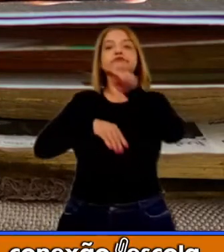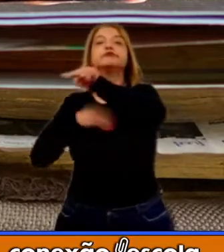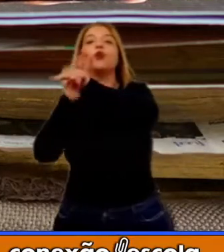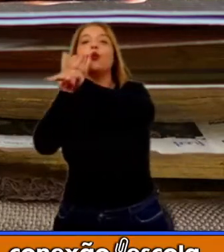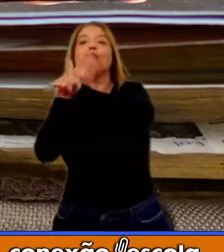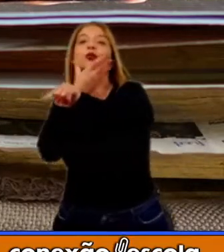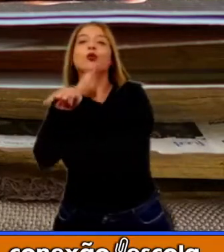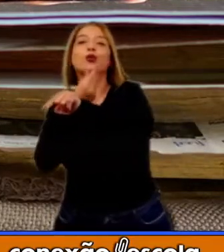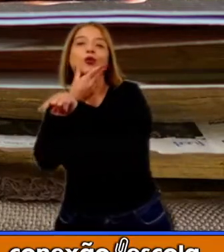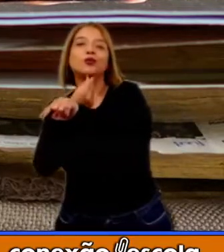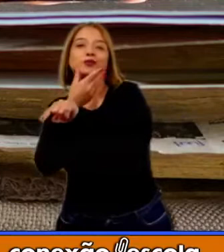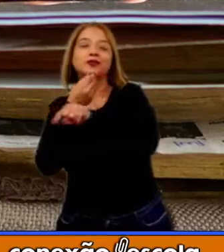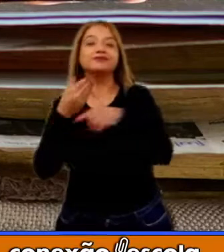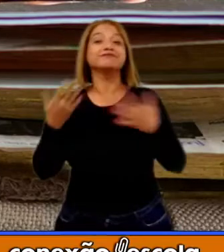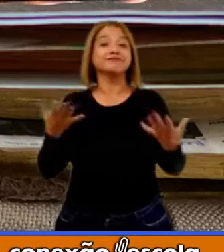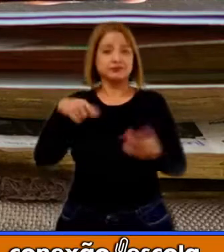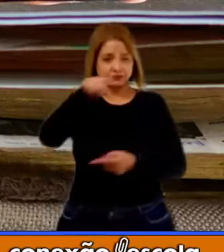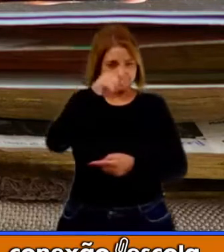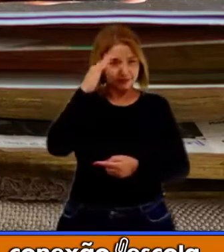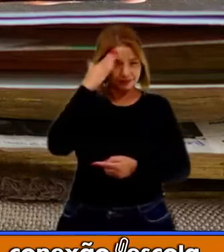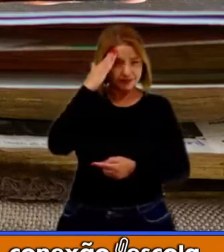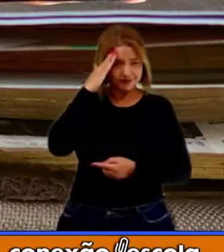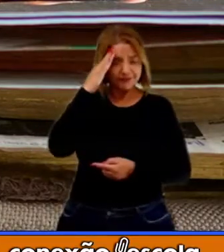para entender? Vamos seguir.